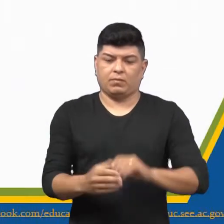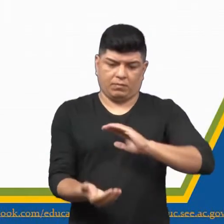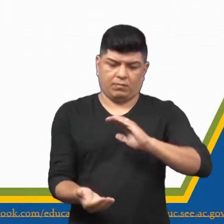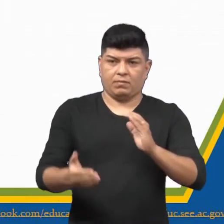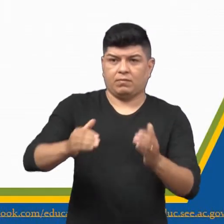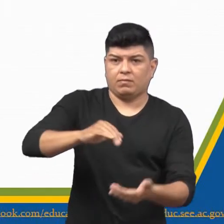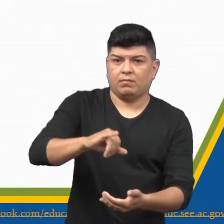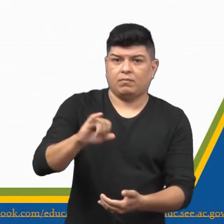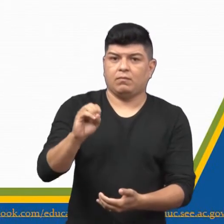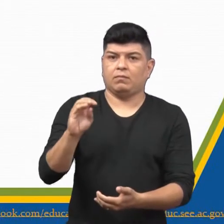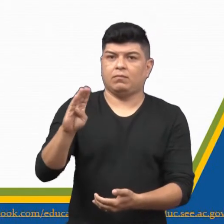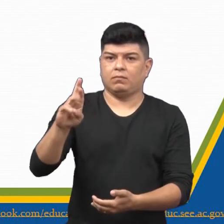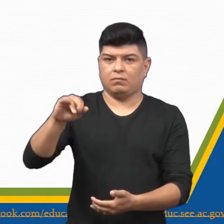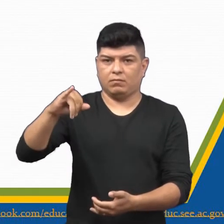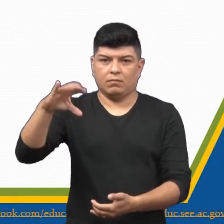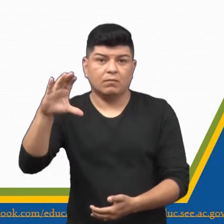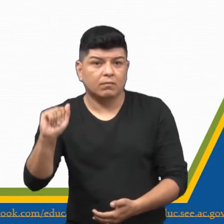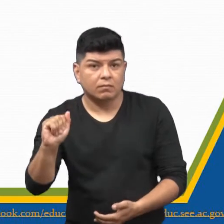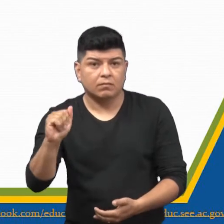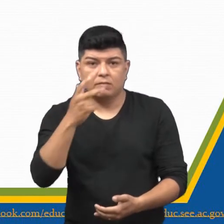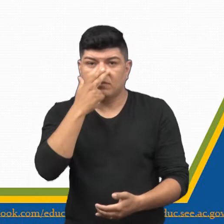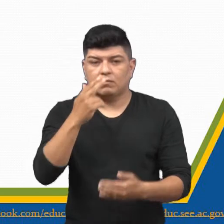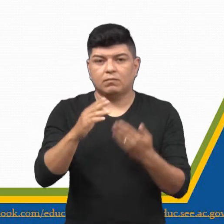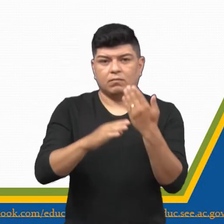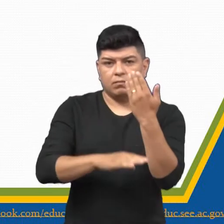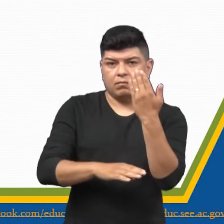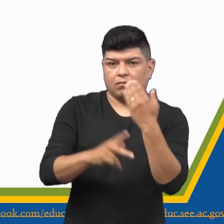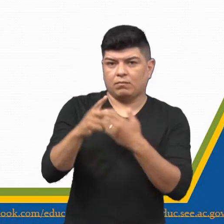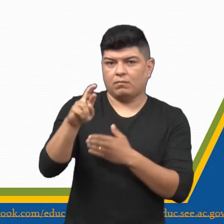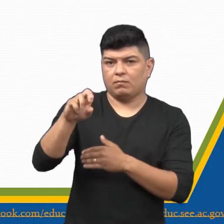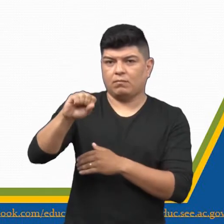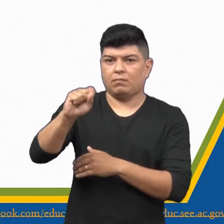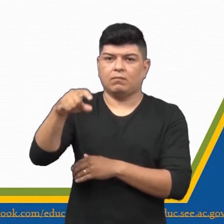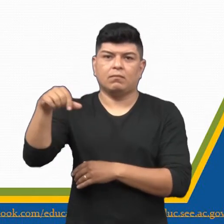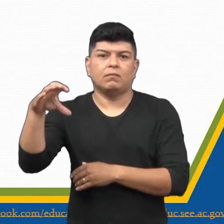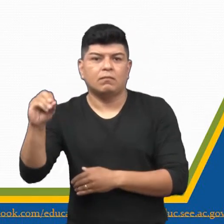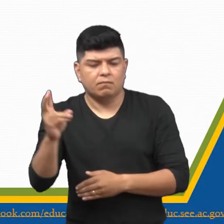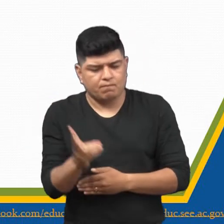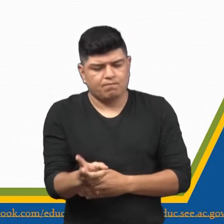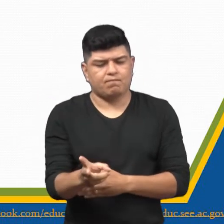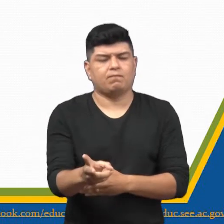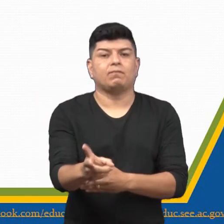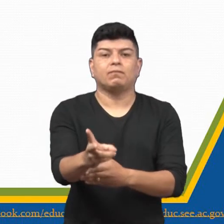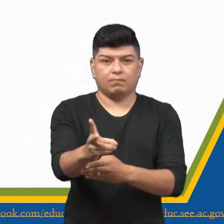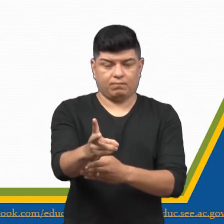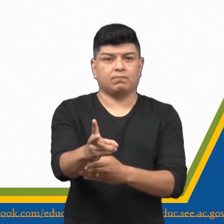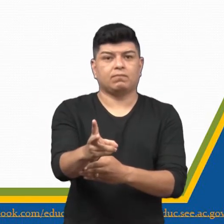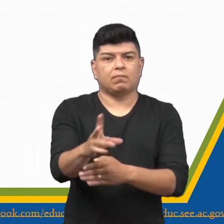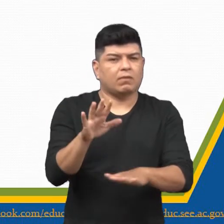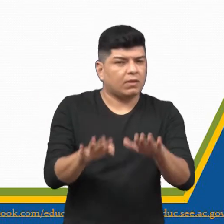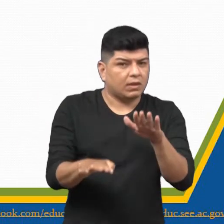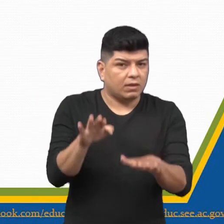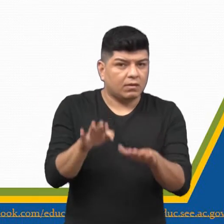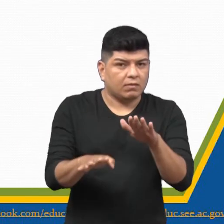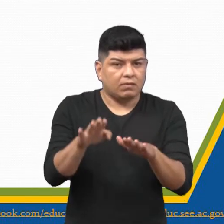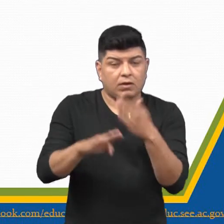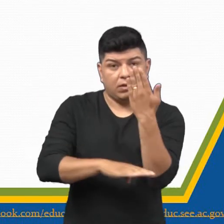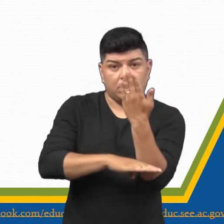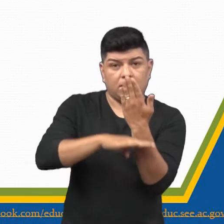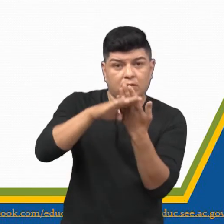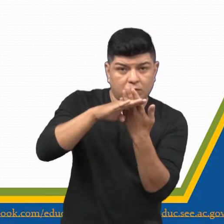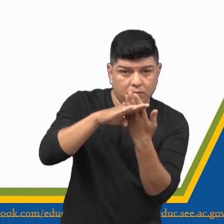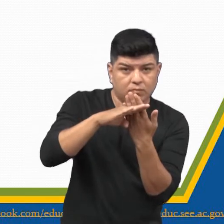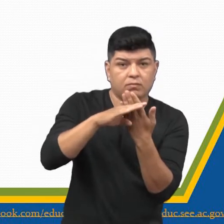Transformação isobárica é a transformação na qual a pressão do gás se mantém constante, variando o seu volume e a